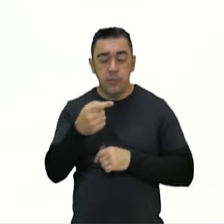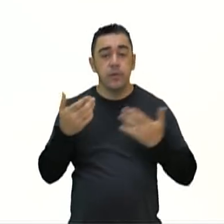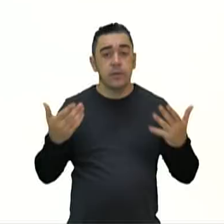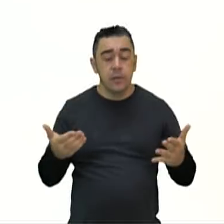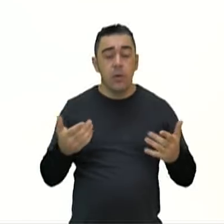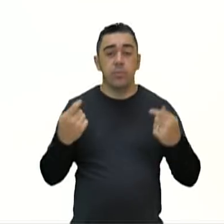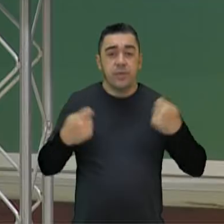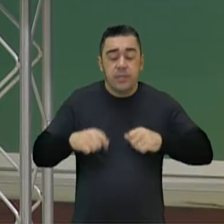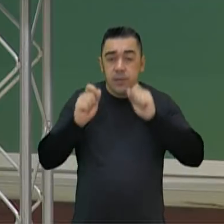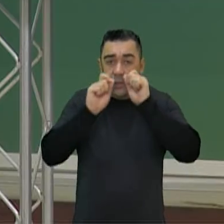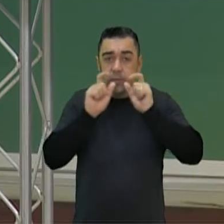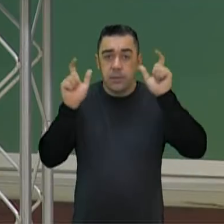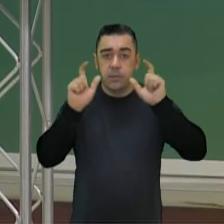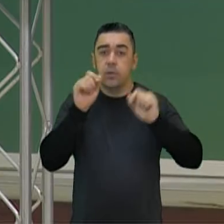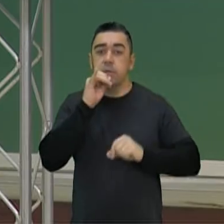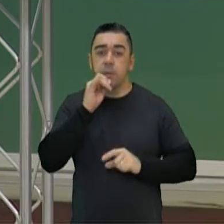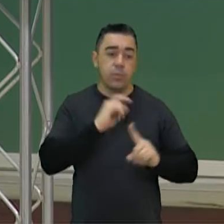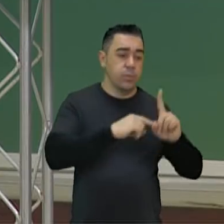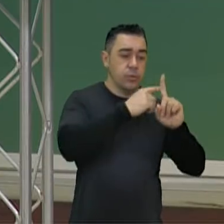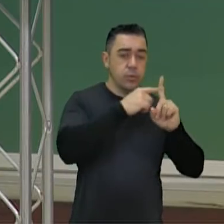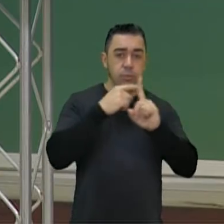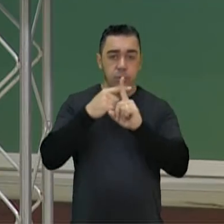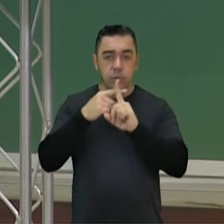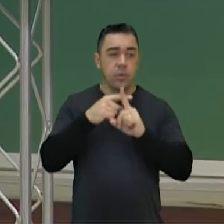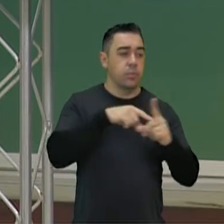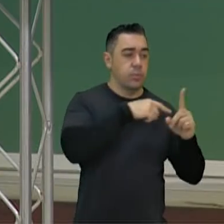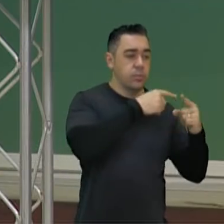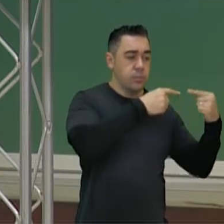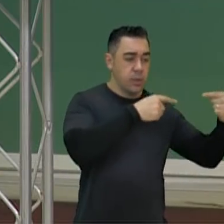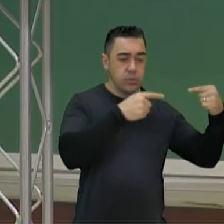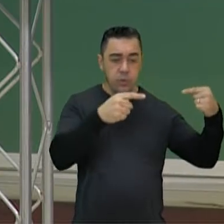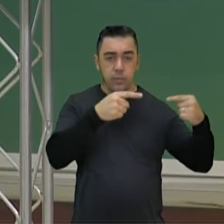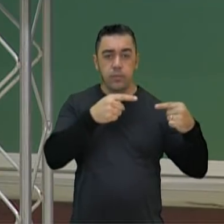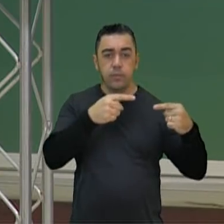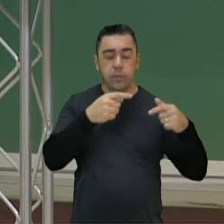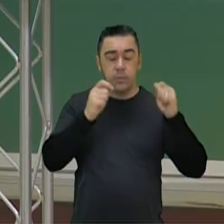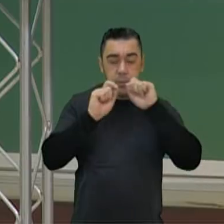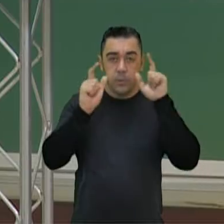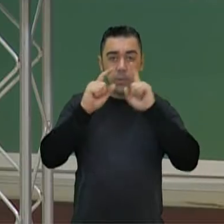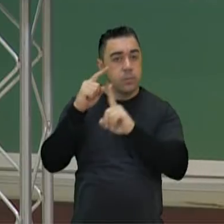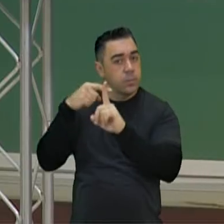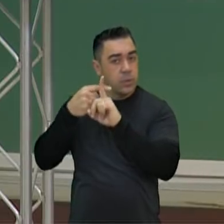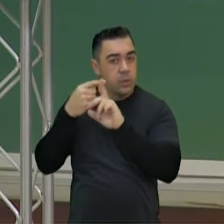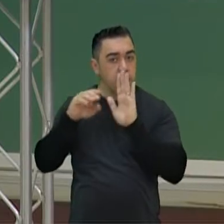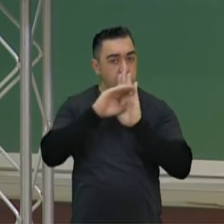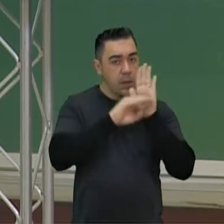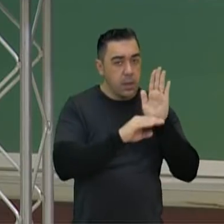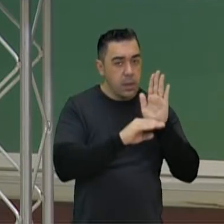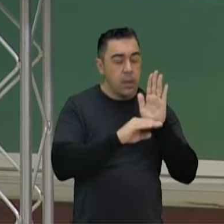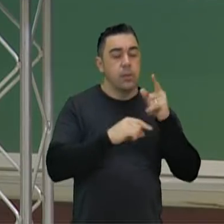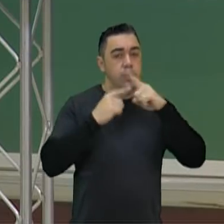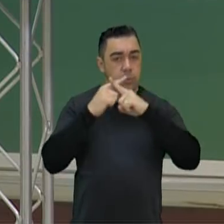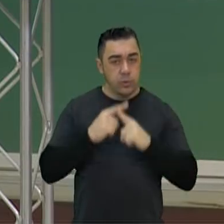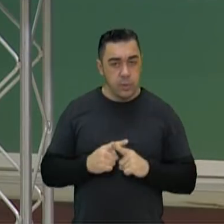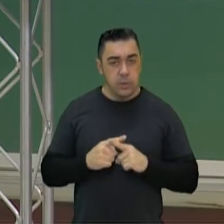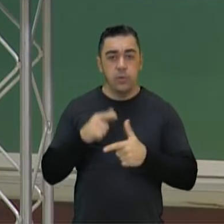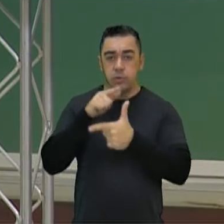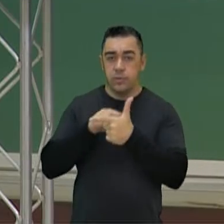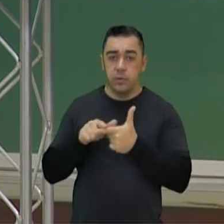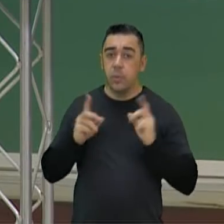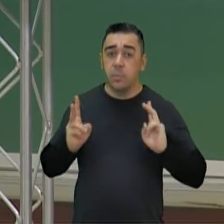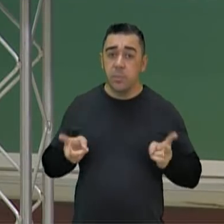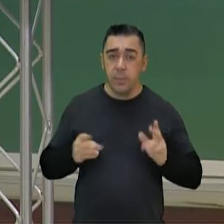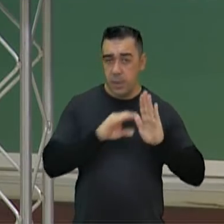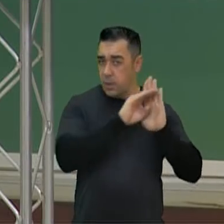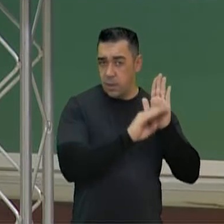o jogo dos sinais na divisão e na multiplicação, a regra é para multiplicação e divisão,